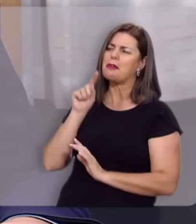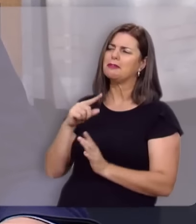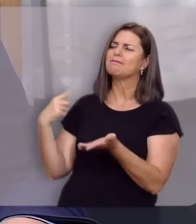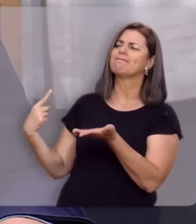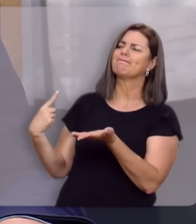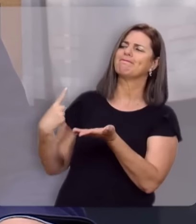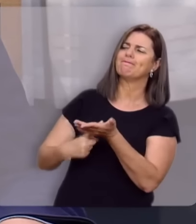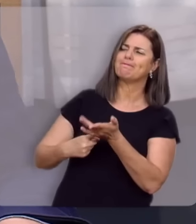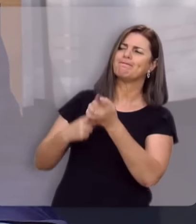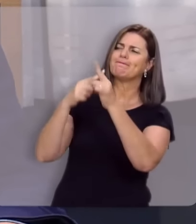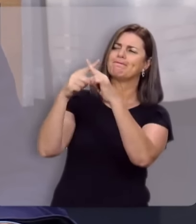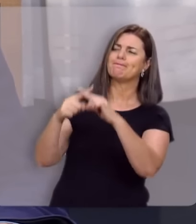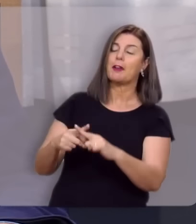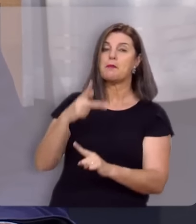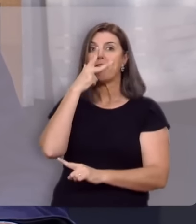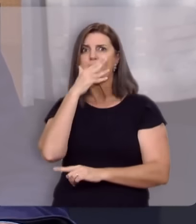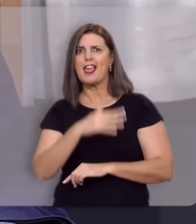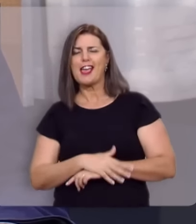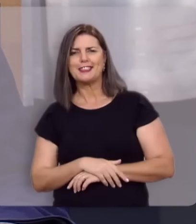amigo reverendo Rodrigo?